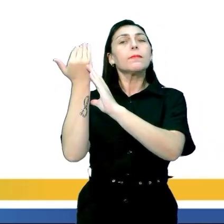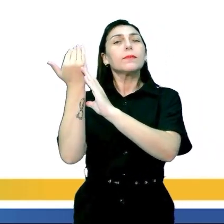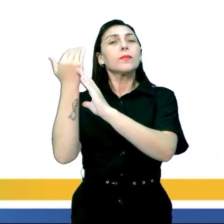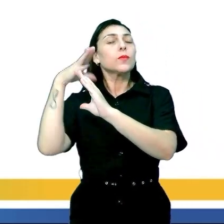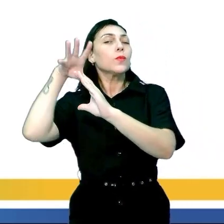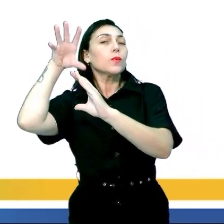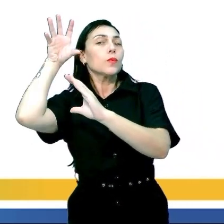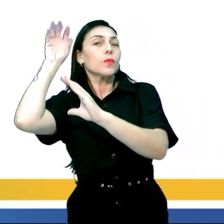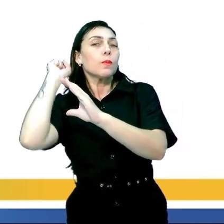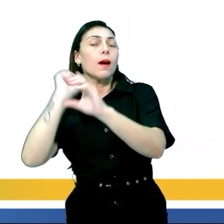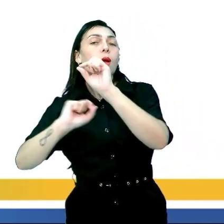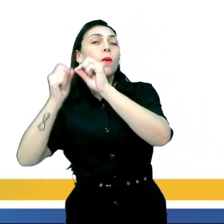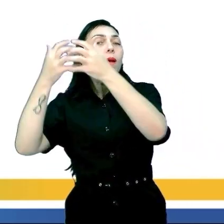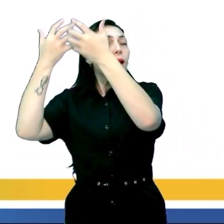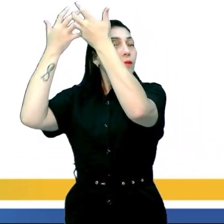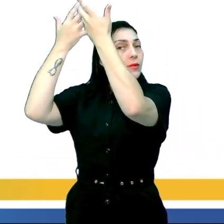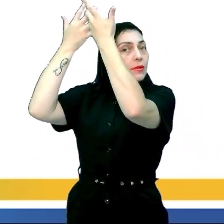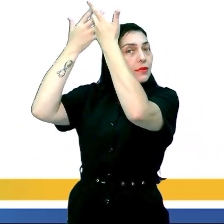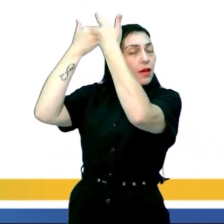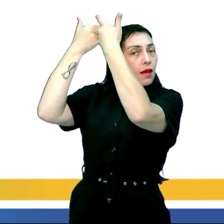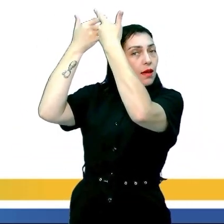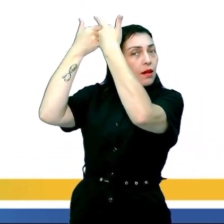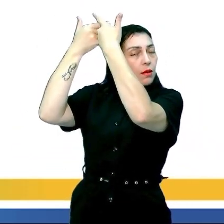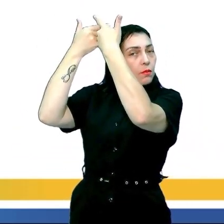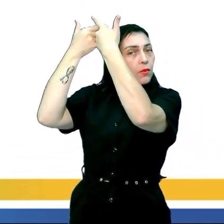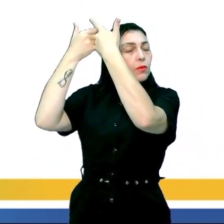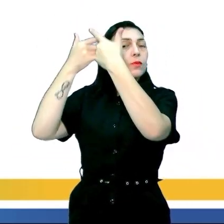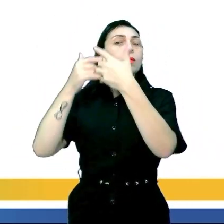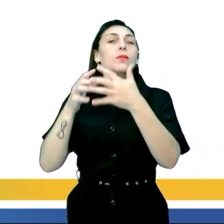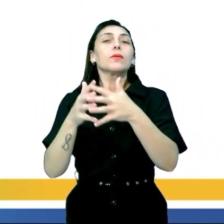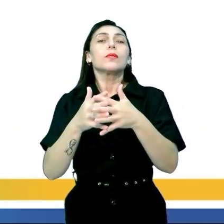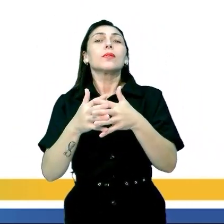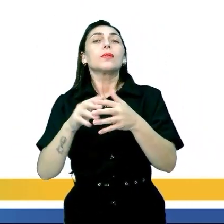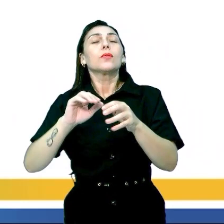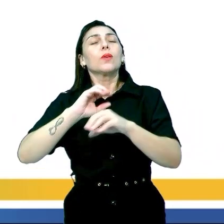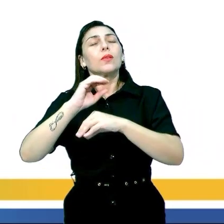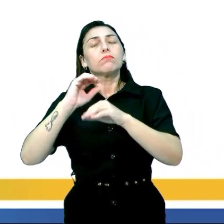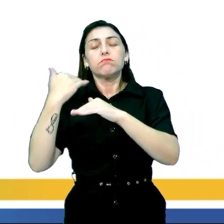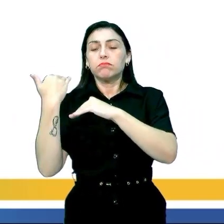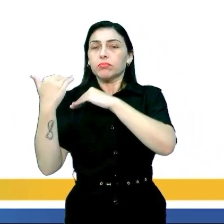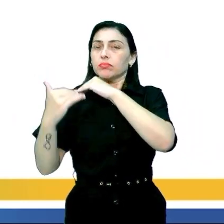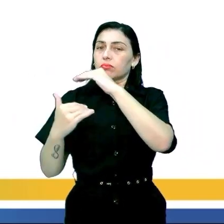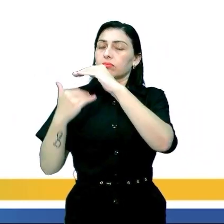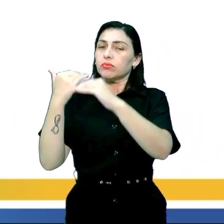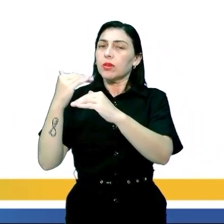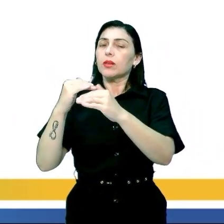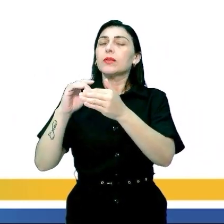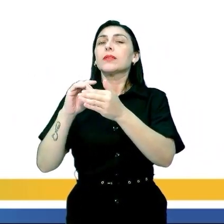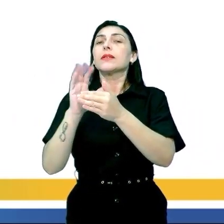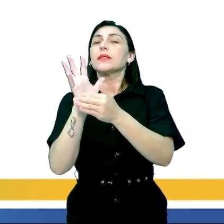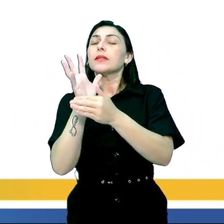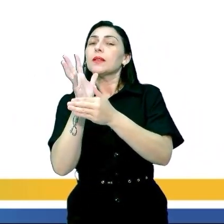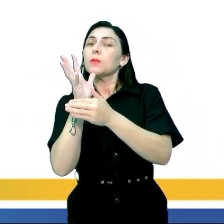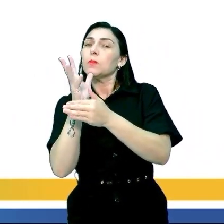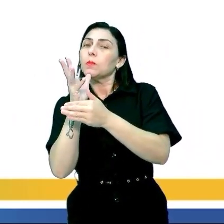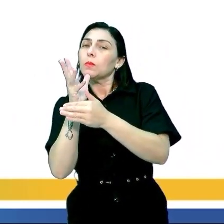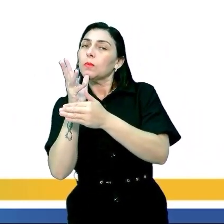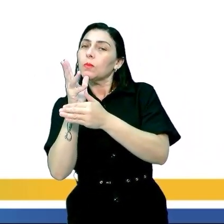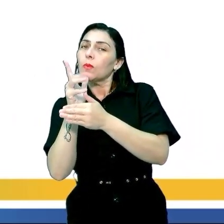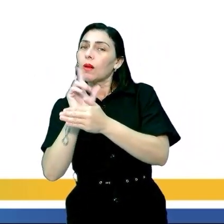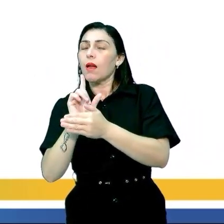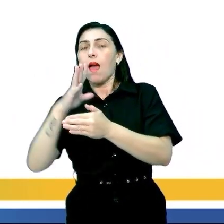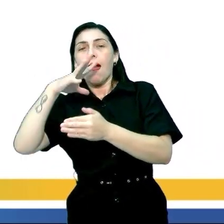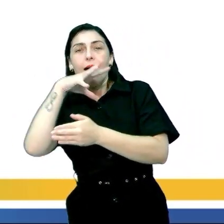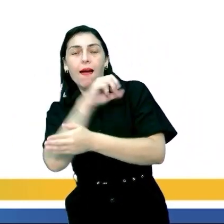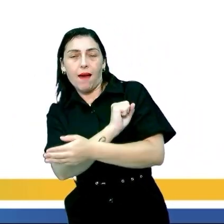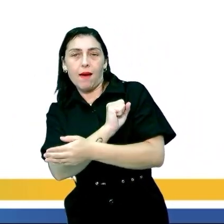som para o cérebro, né? Então, todo esse processo, pessoal, dura milésimos de segundos, tá?